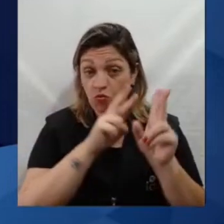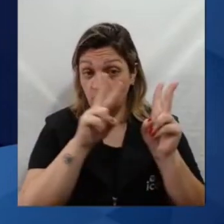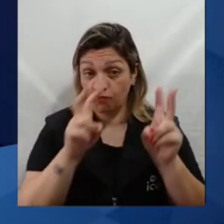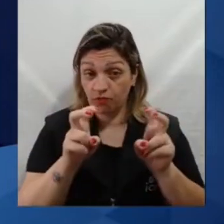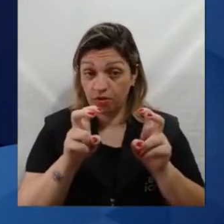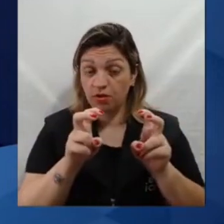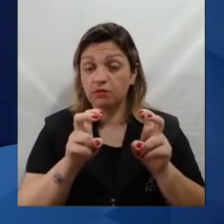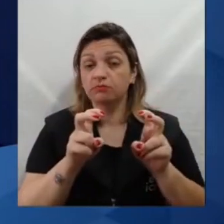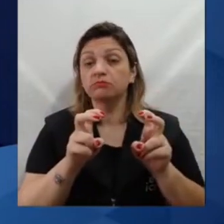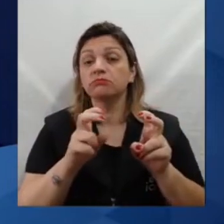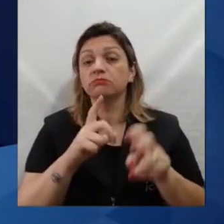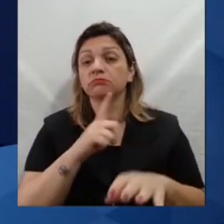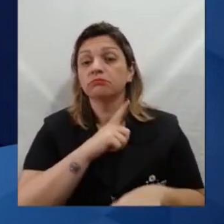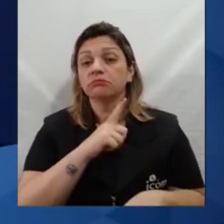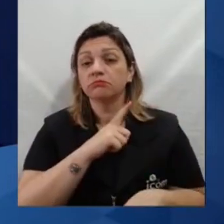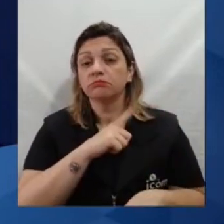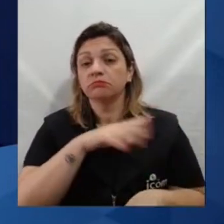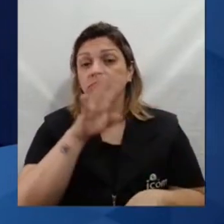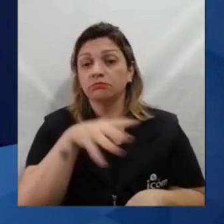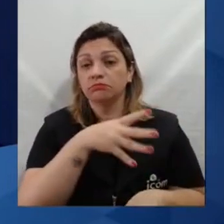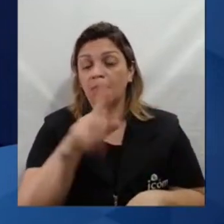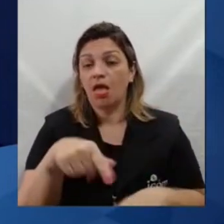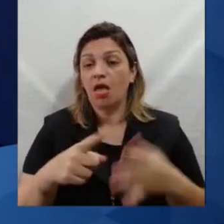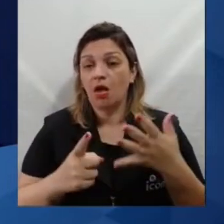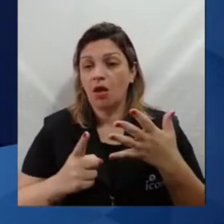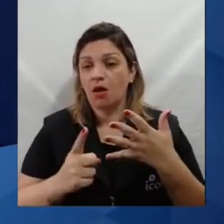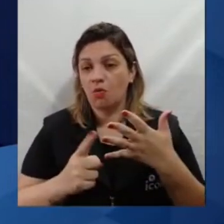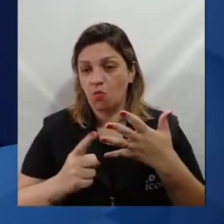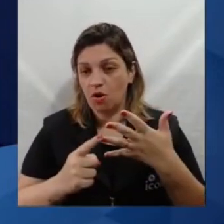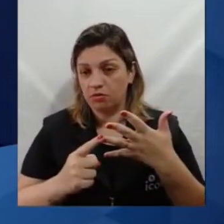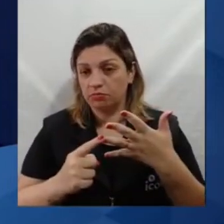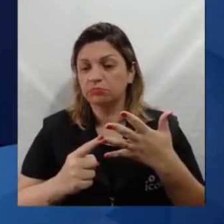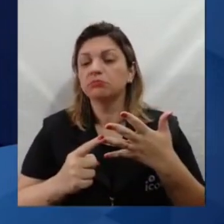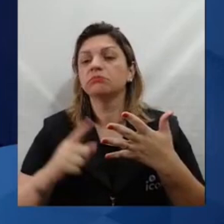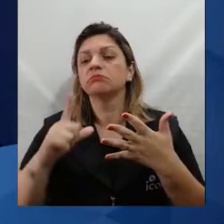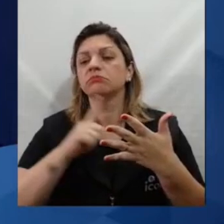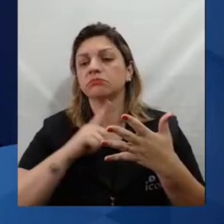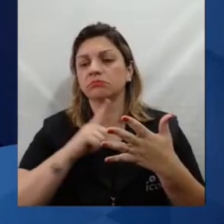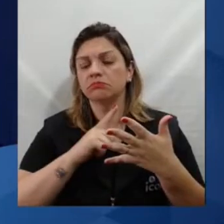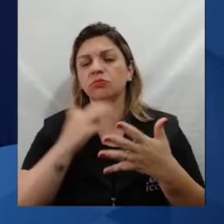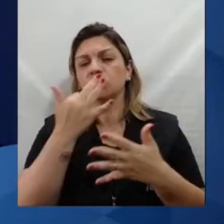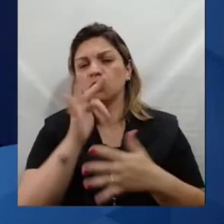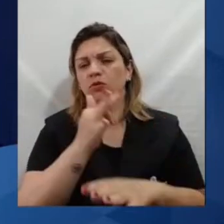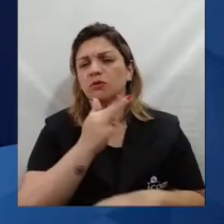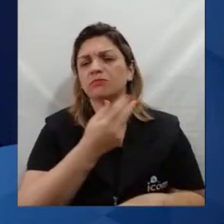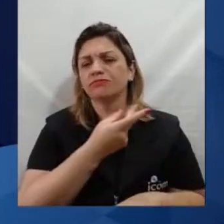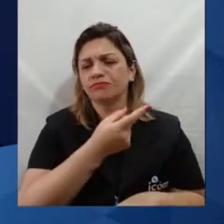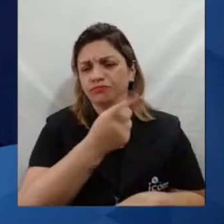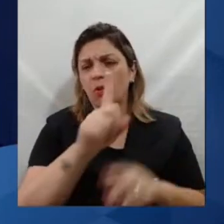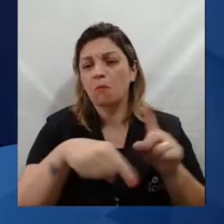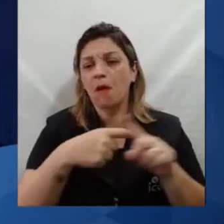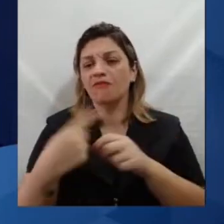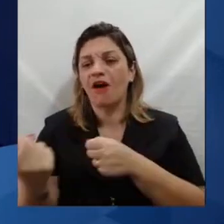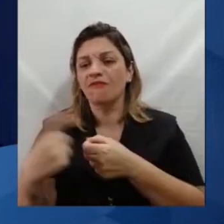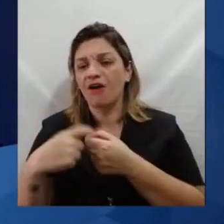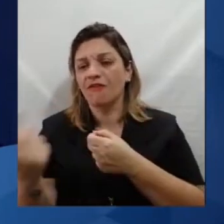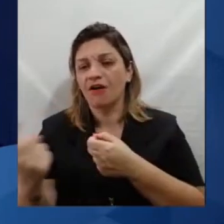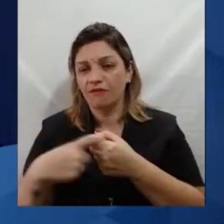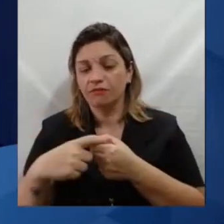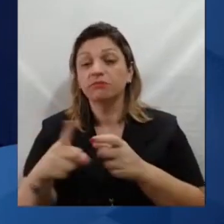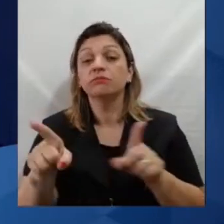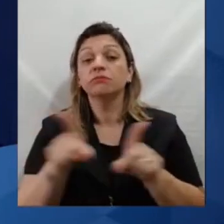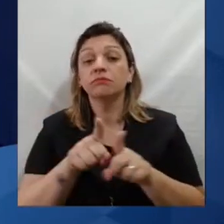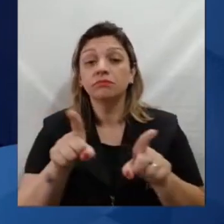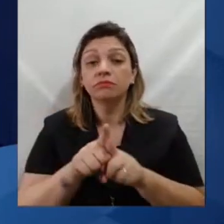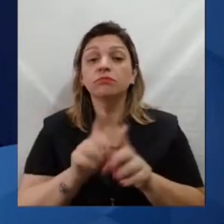temos a tabela 4, que é de confiabilidade, nós temos dor constante e dor intermitente, e nós temos o coeficiente de correlação intraclasse e o